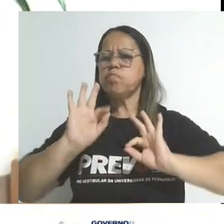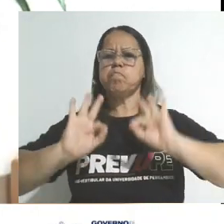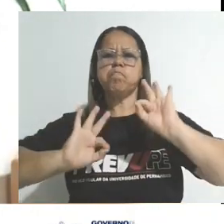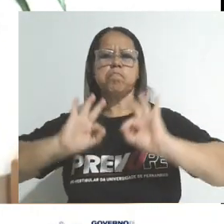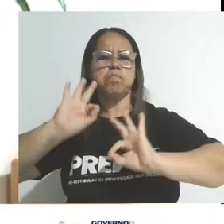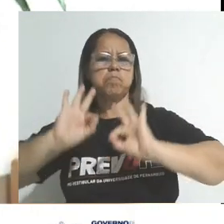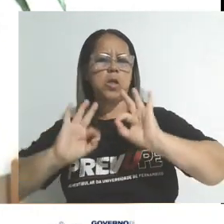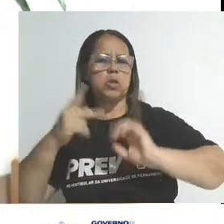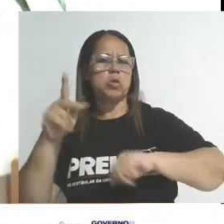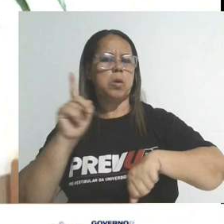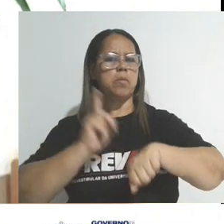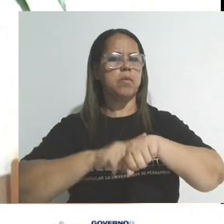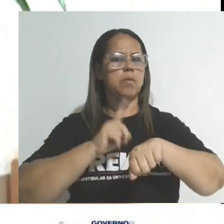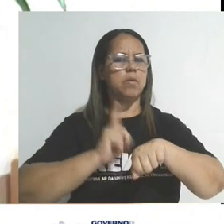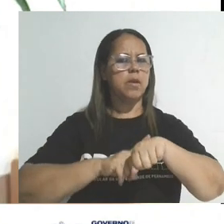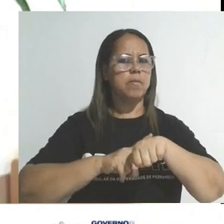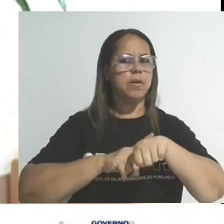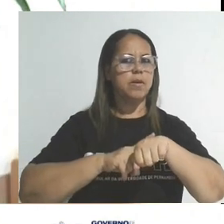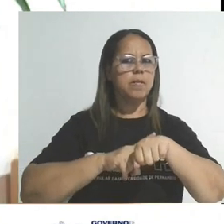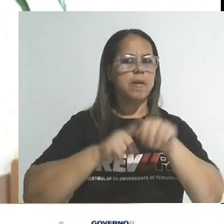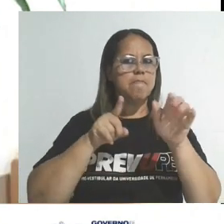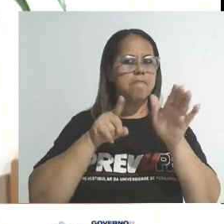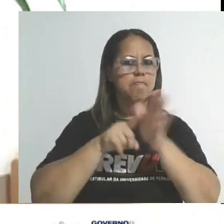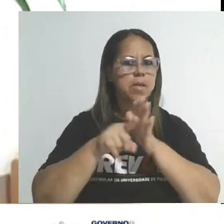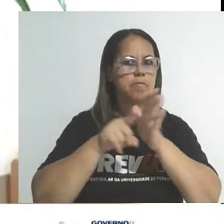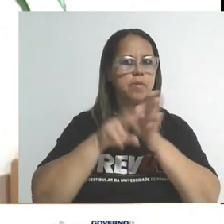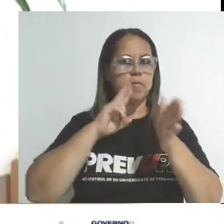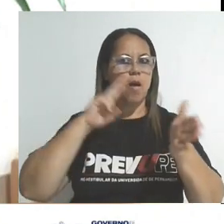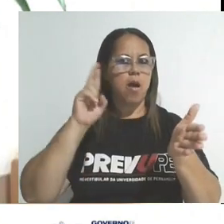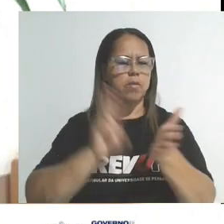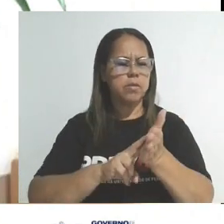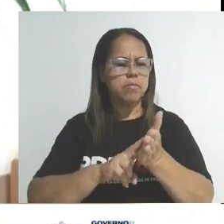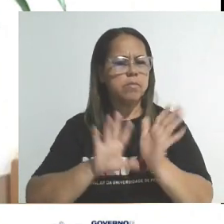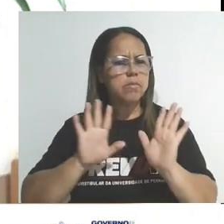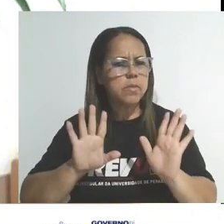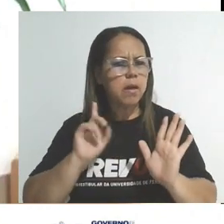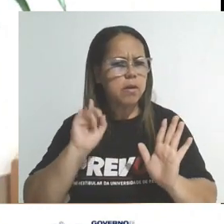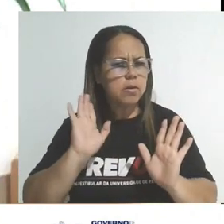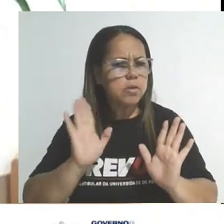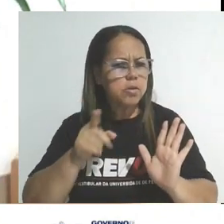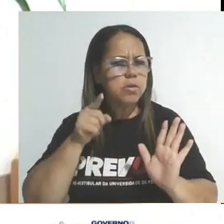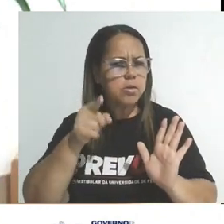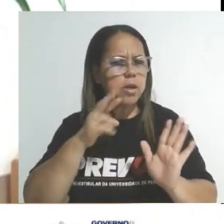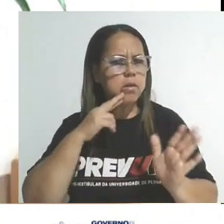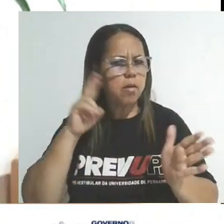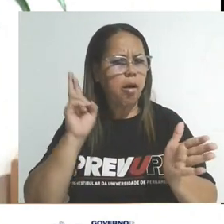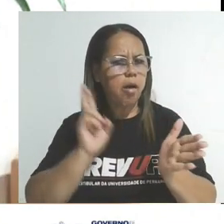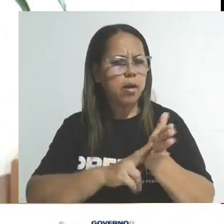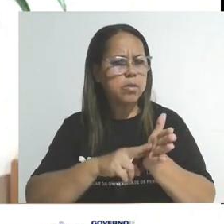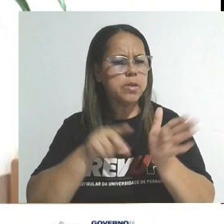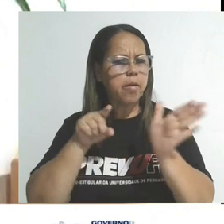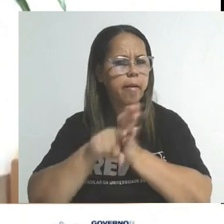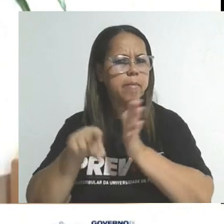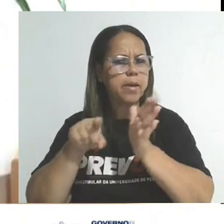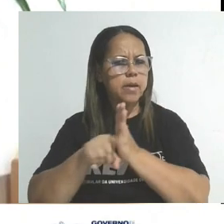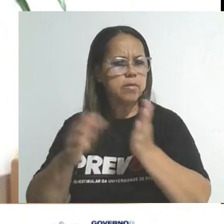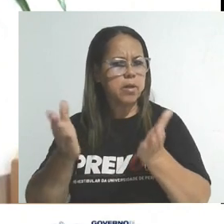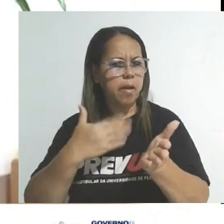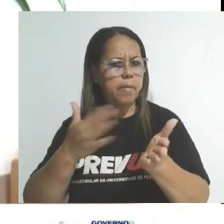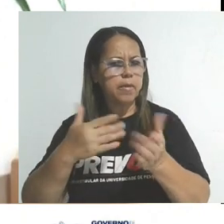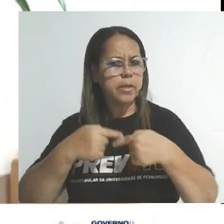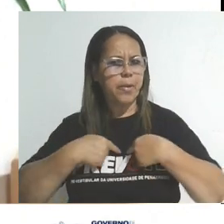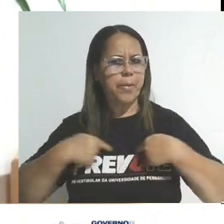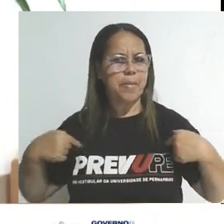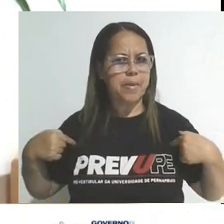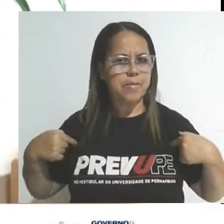se organizar no seu tempo para poder resolver as questões. E por falar nisso, você já tem feito as questões pela apostila